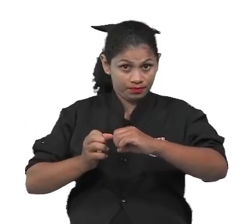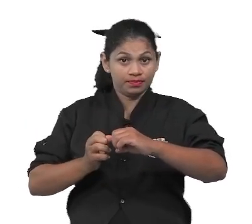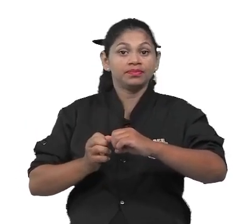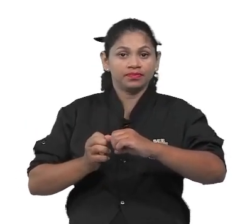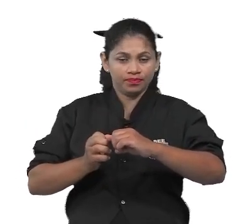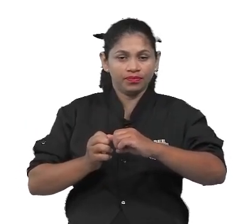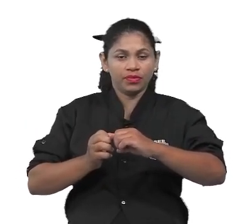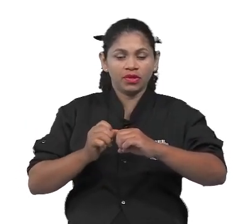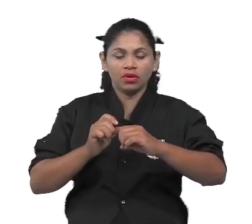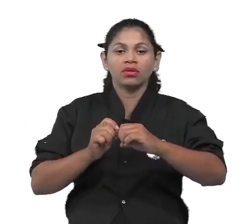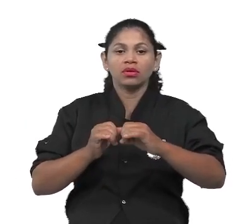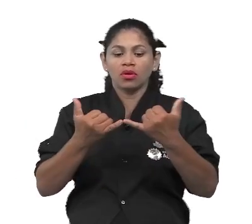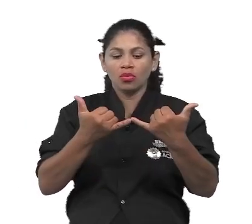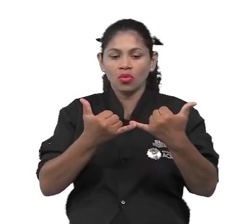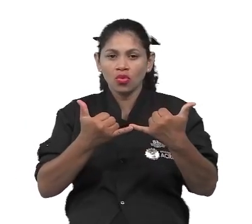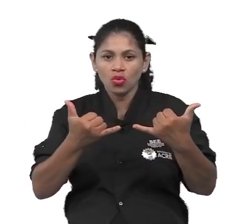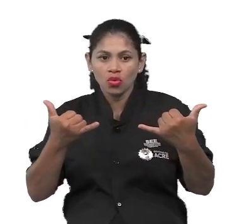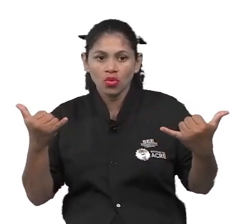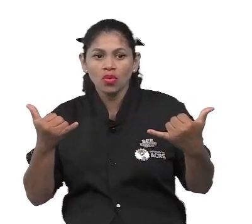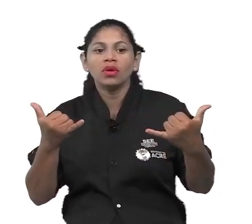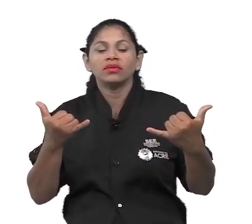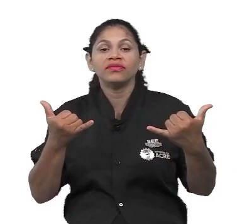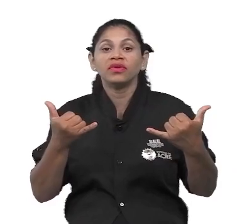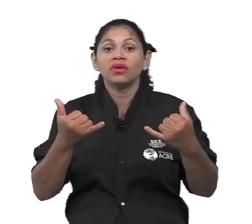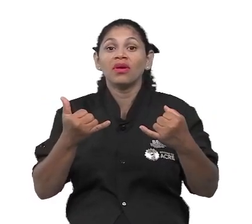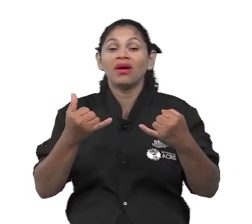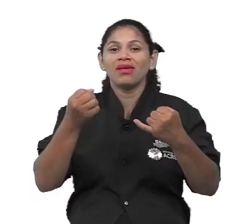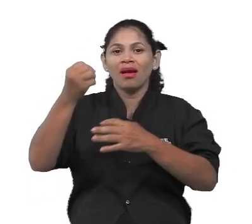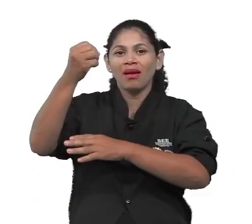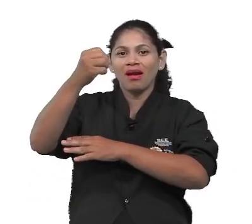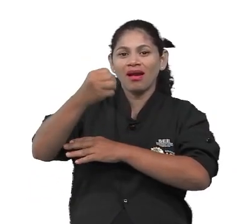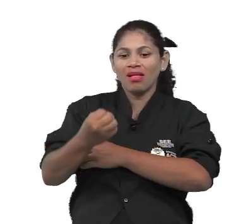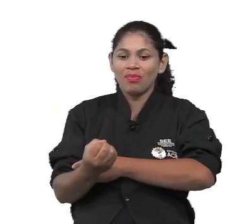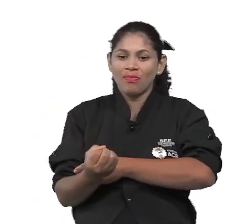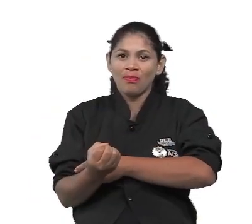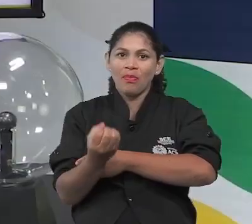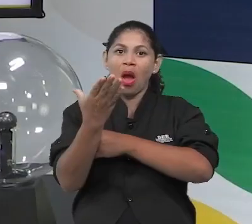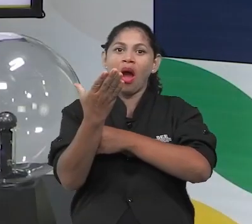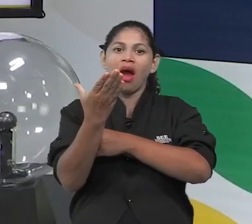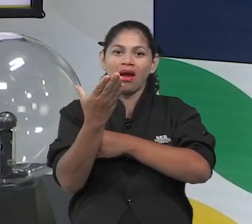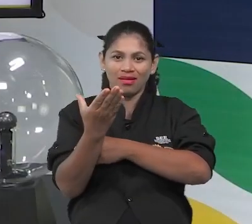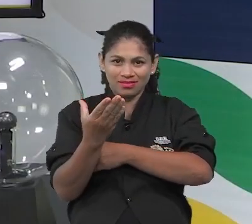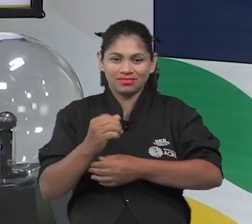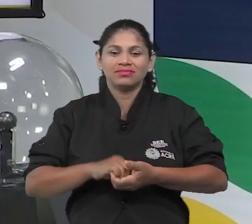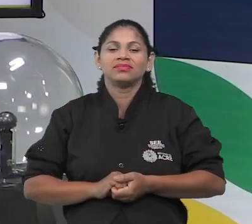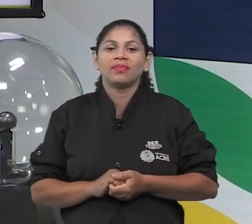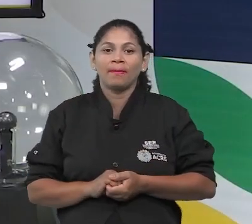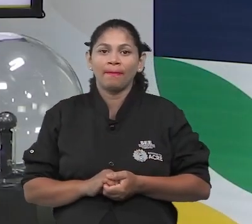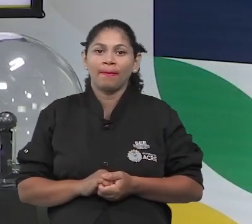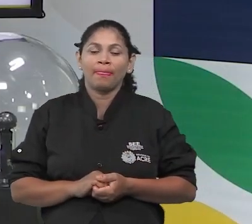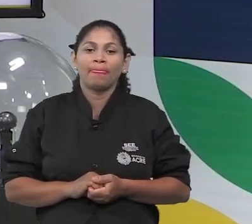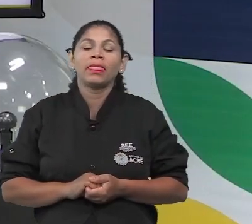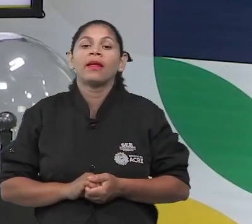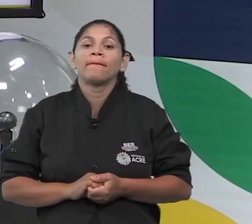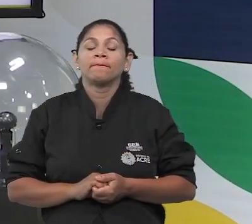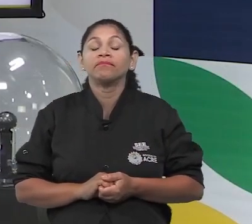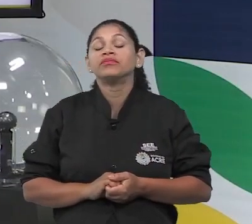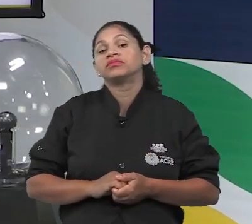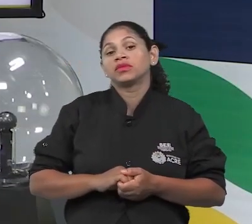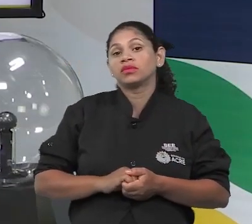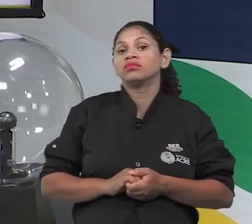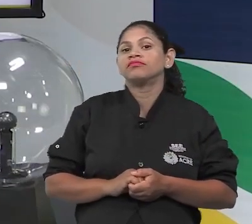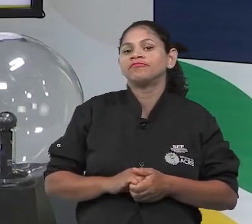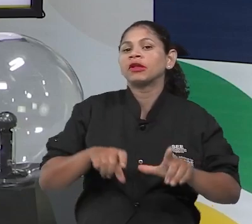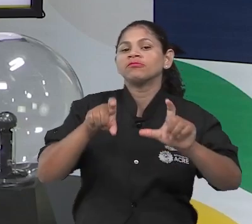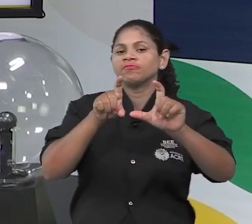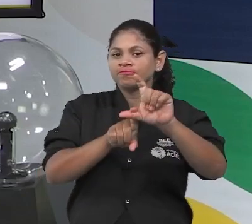esse fio, acendendo aqui a lâmpada. Então, a eletricidade hoje em dia, a gente depende dela para tudo, né? Então, para o